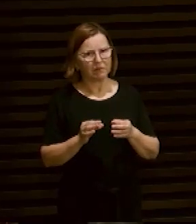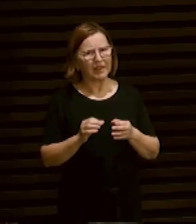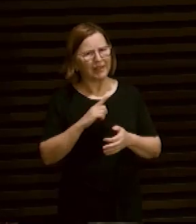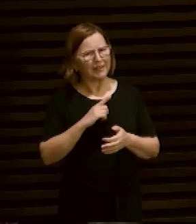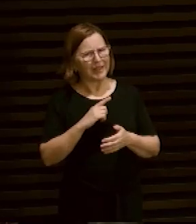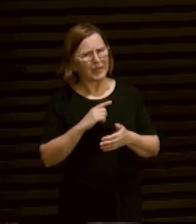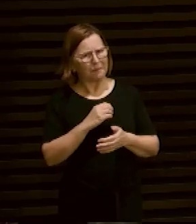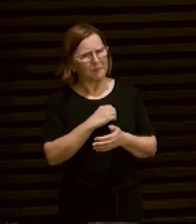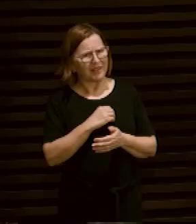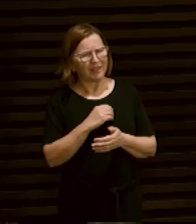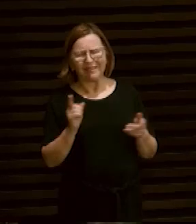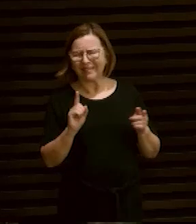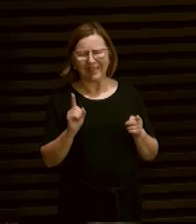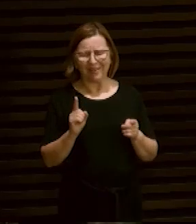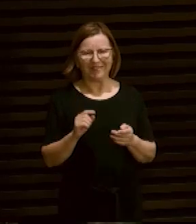Nenhum!